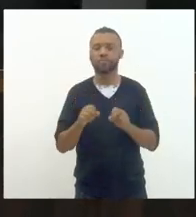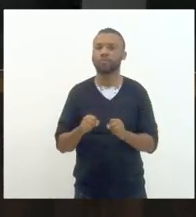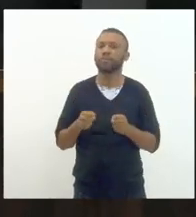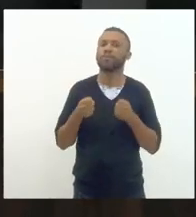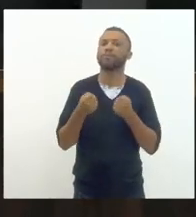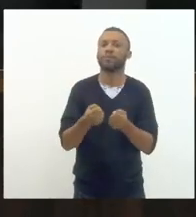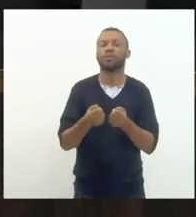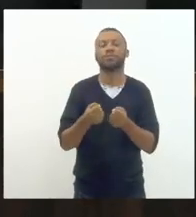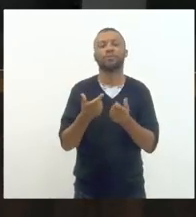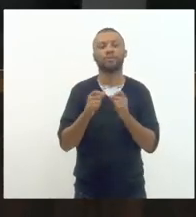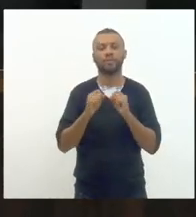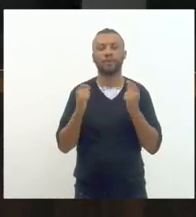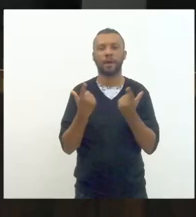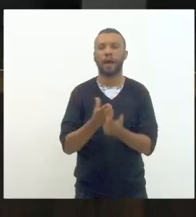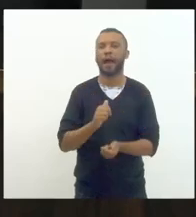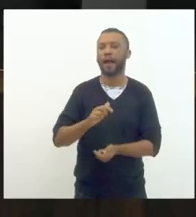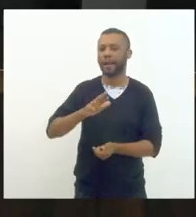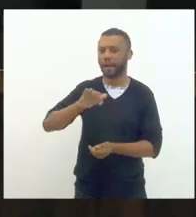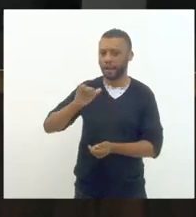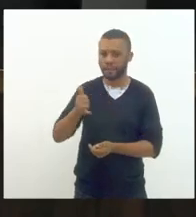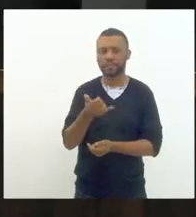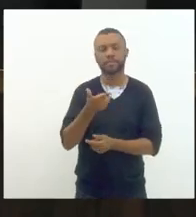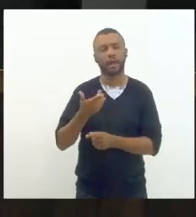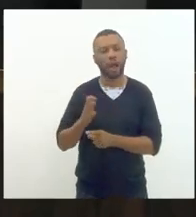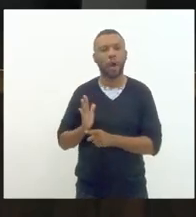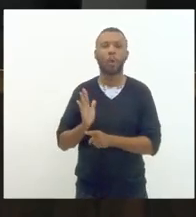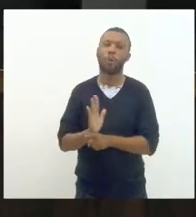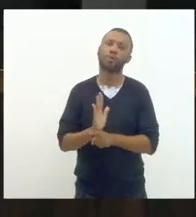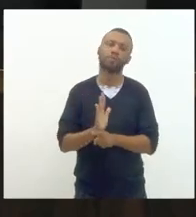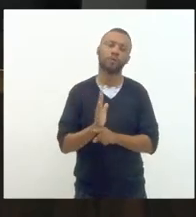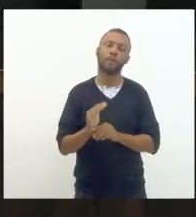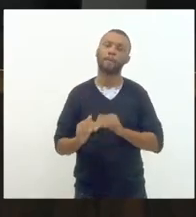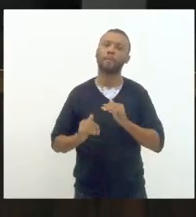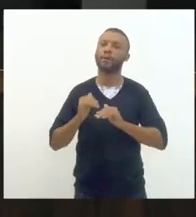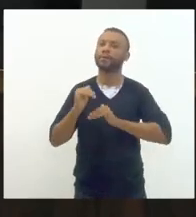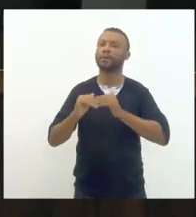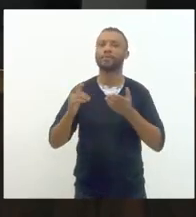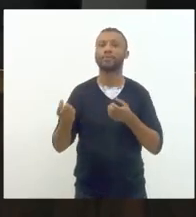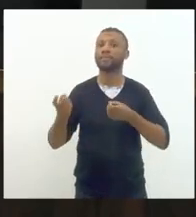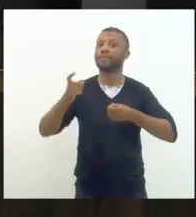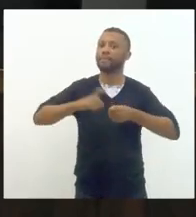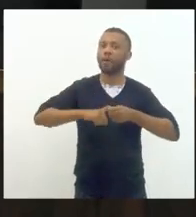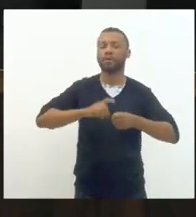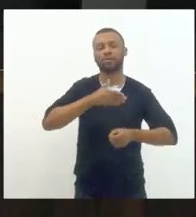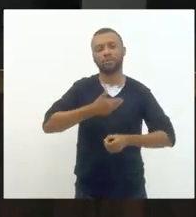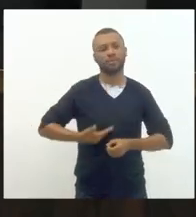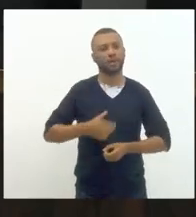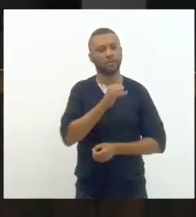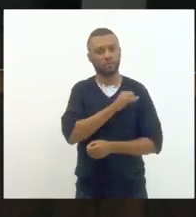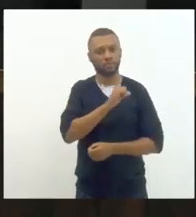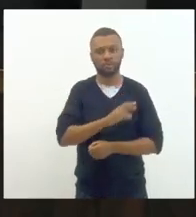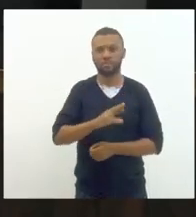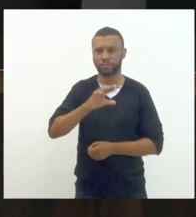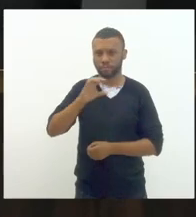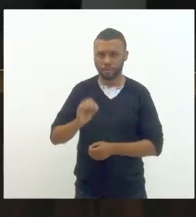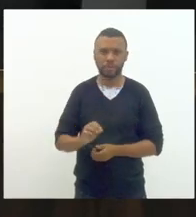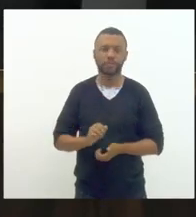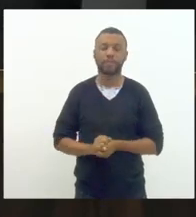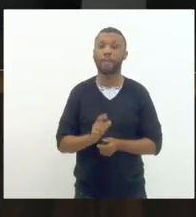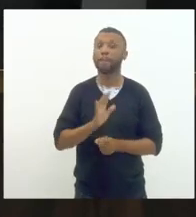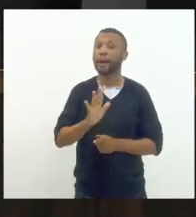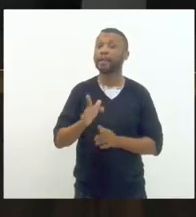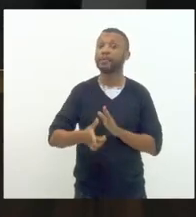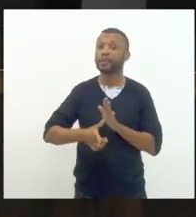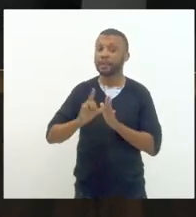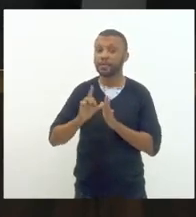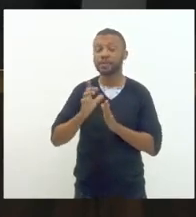todo o Parlamento na contribuição no processo de retomada do Estado do Rio de Janeiro. Mas antes, no entanto,